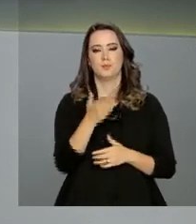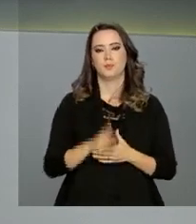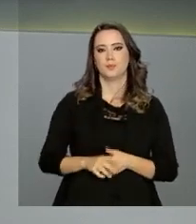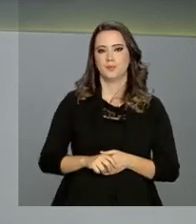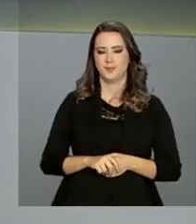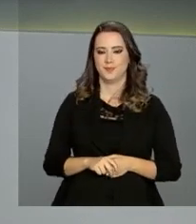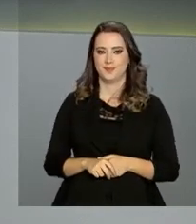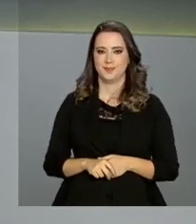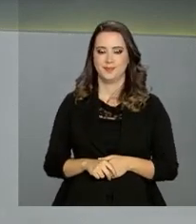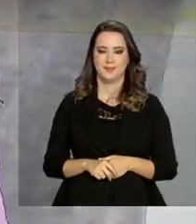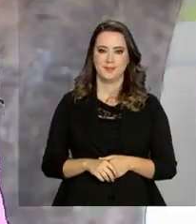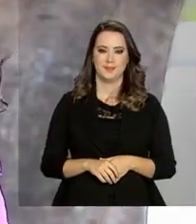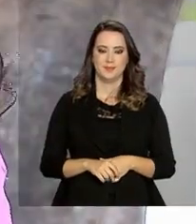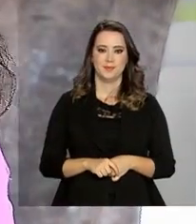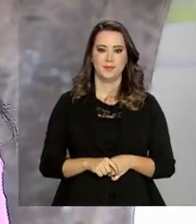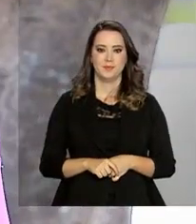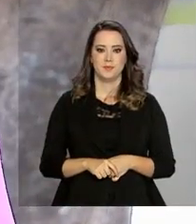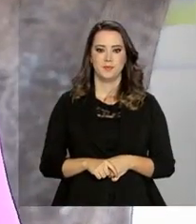espaços